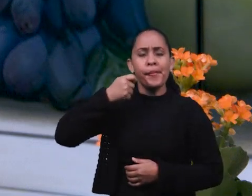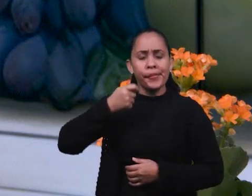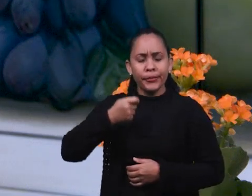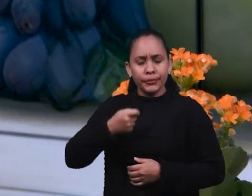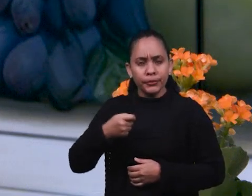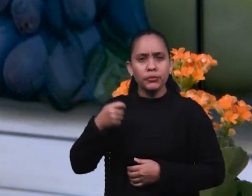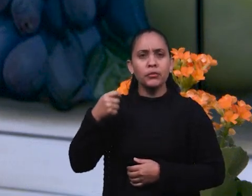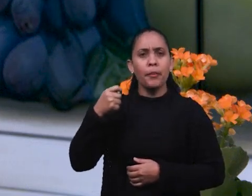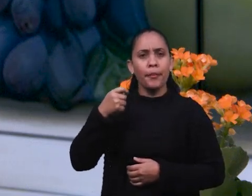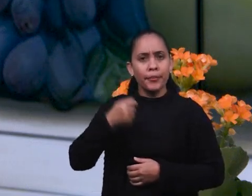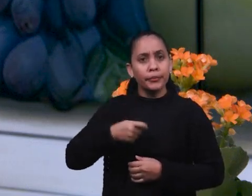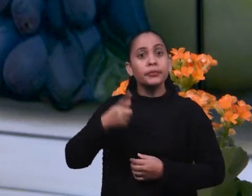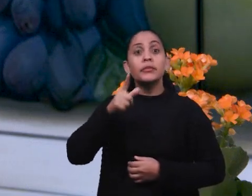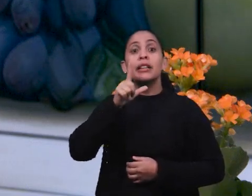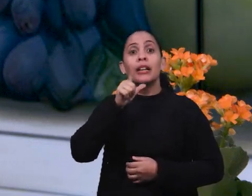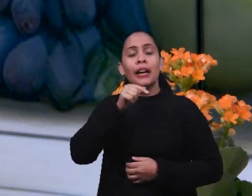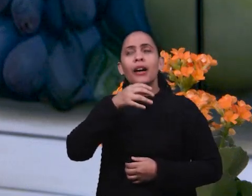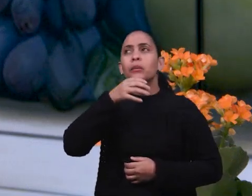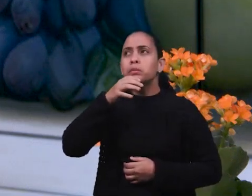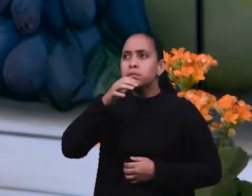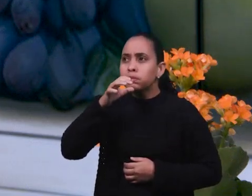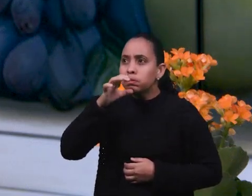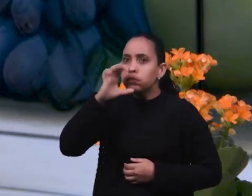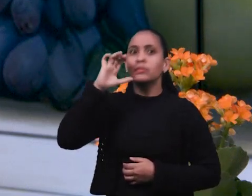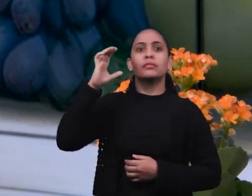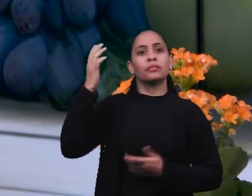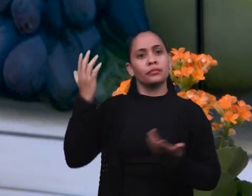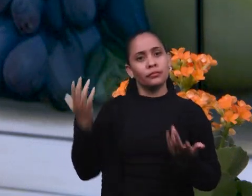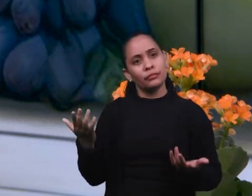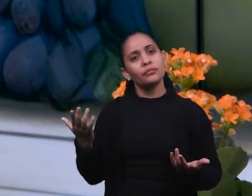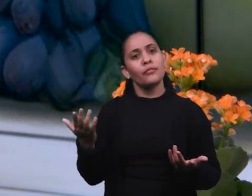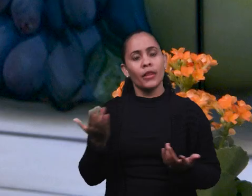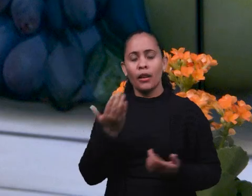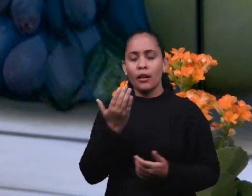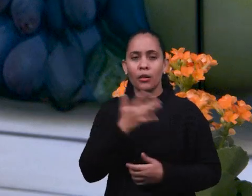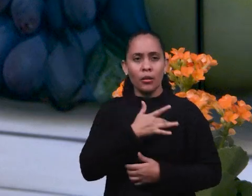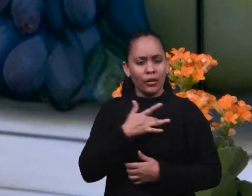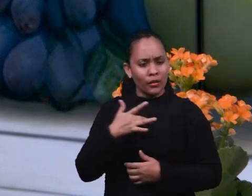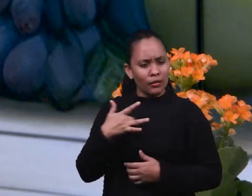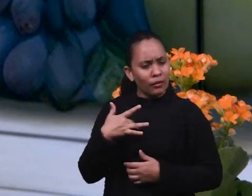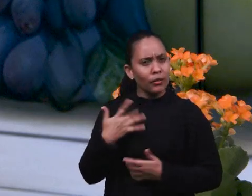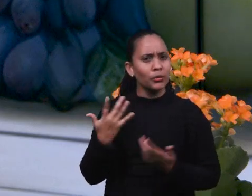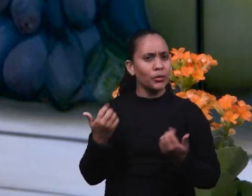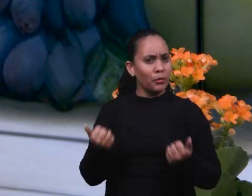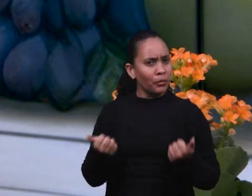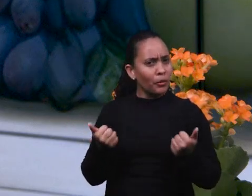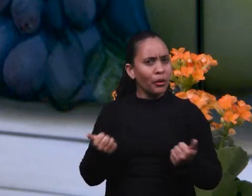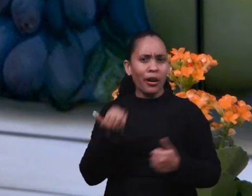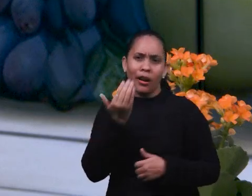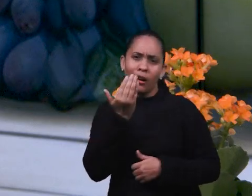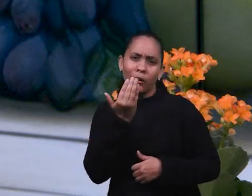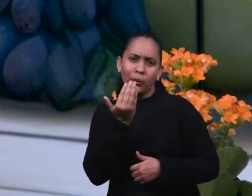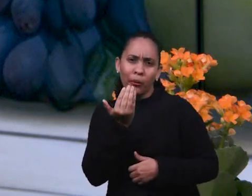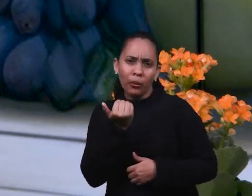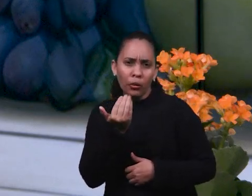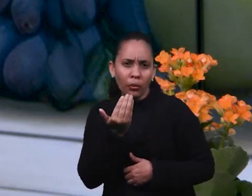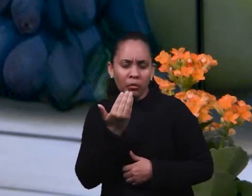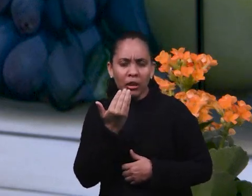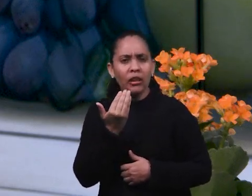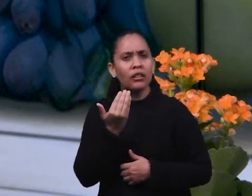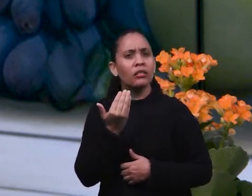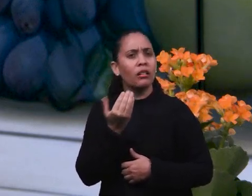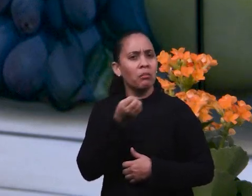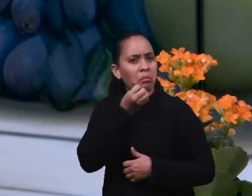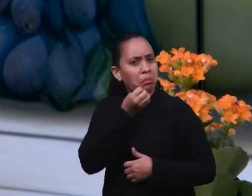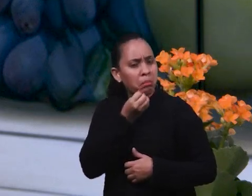água, tenha ali uma alimentação plena, assim, consciente, uma consciência plena ali da alimentação,